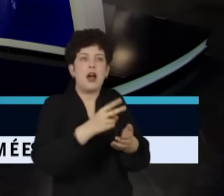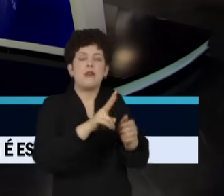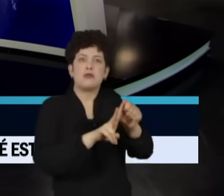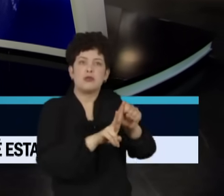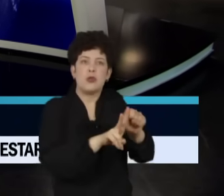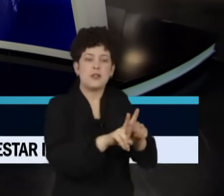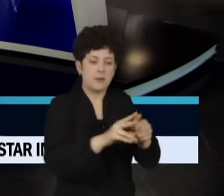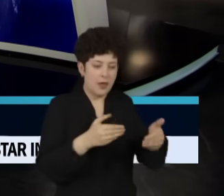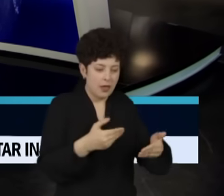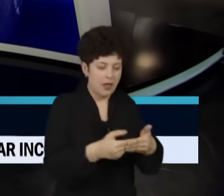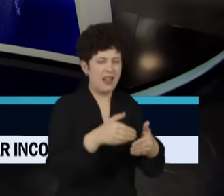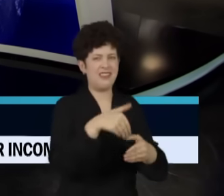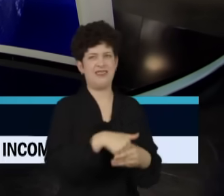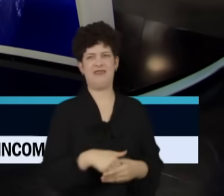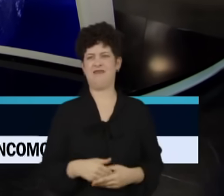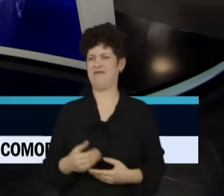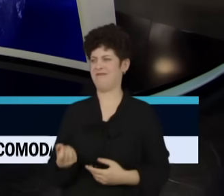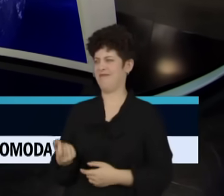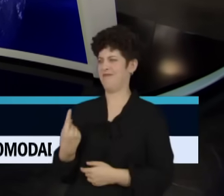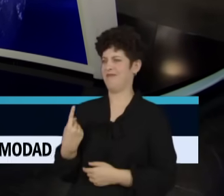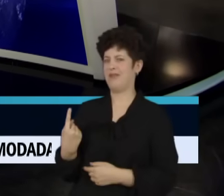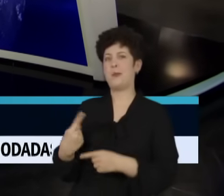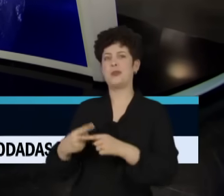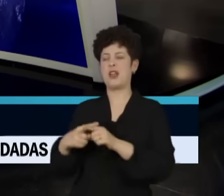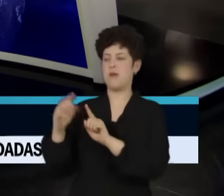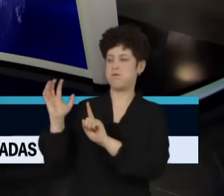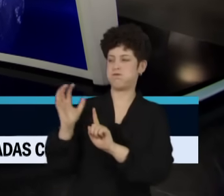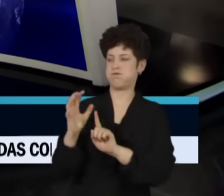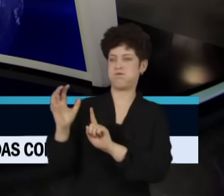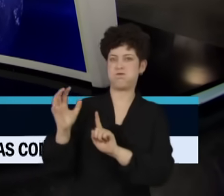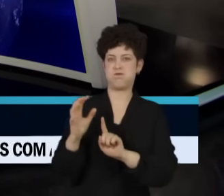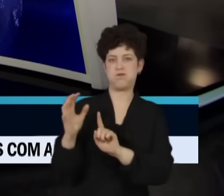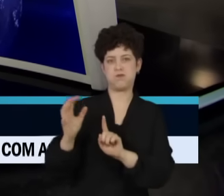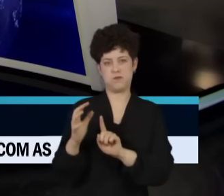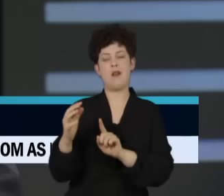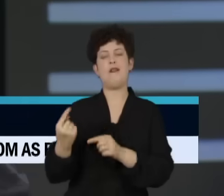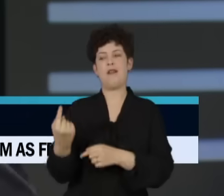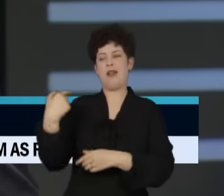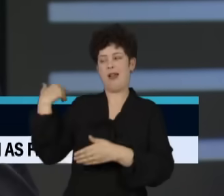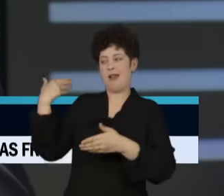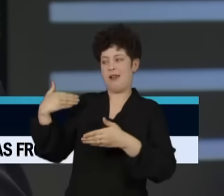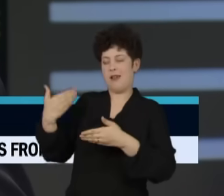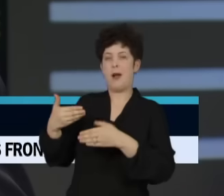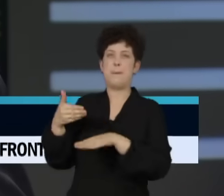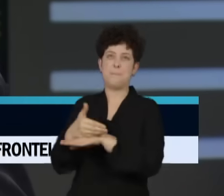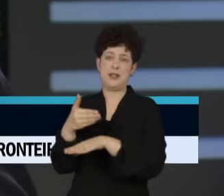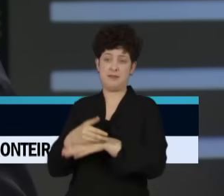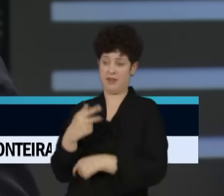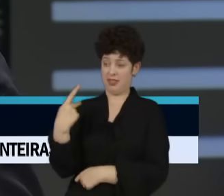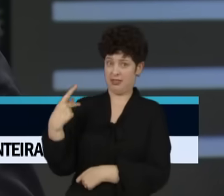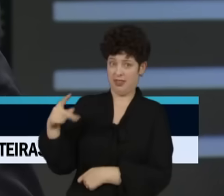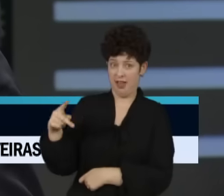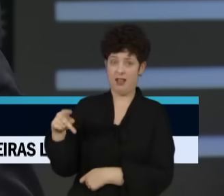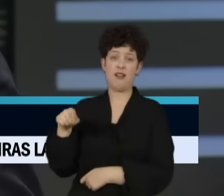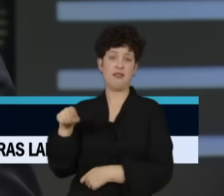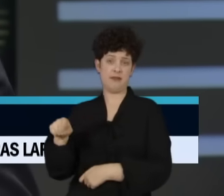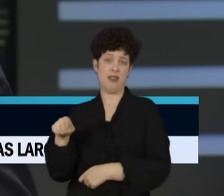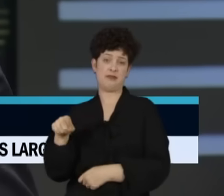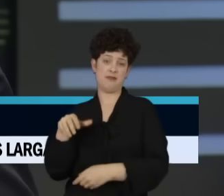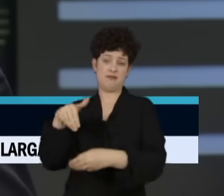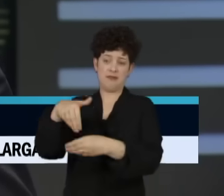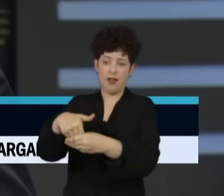pra eleição? Deu uma É, foi em razão da de toda a pressão, não é, que se colocou inclusive da participação deles neste processo